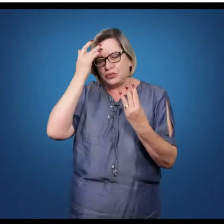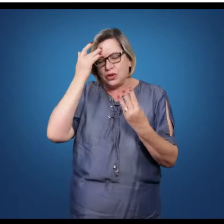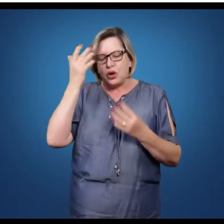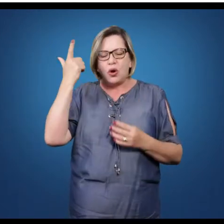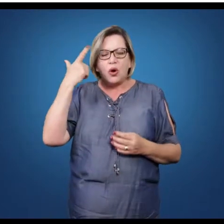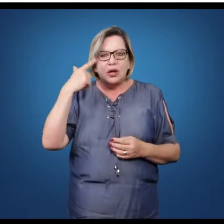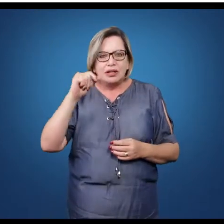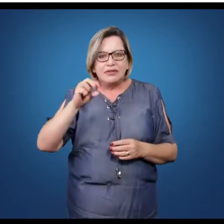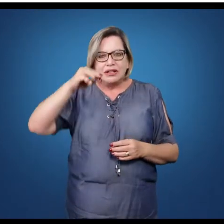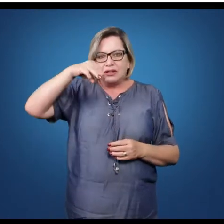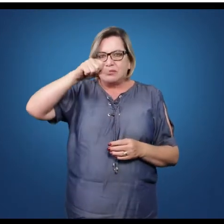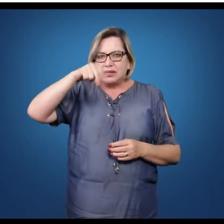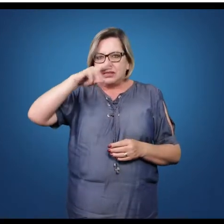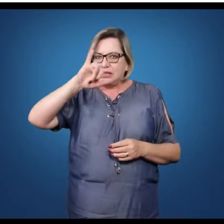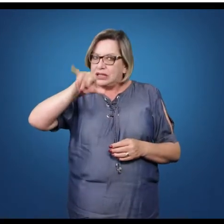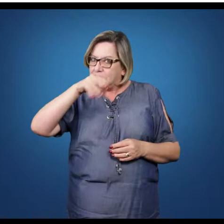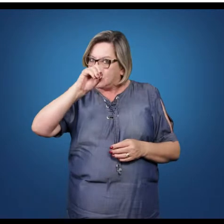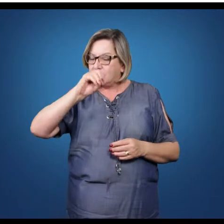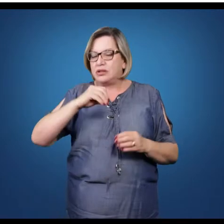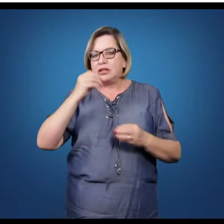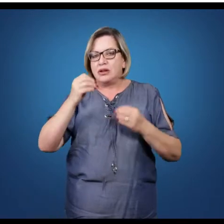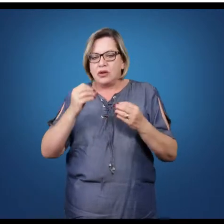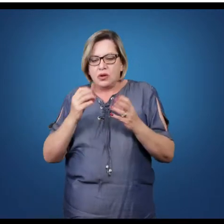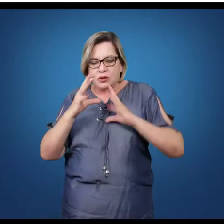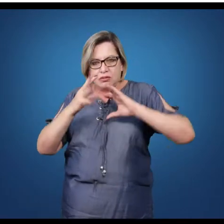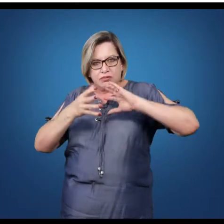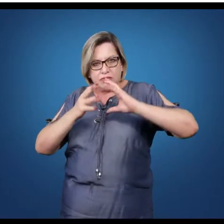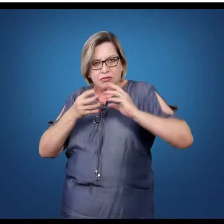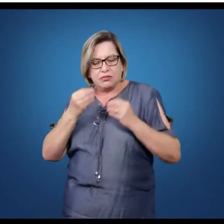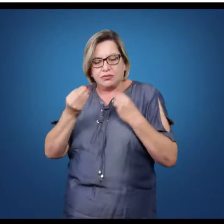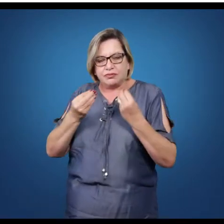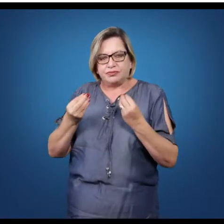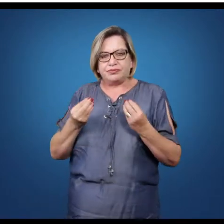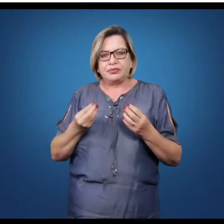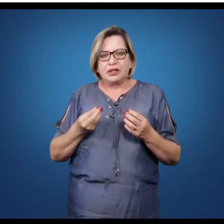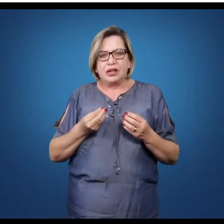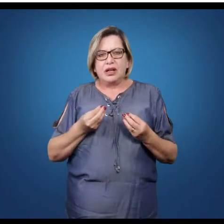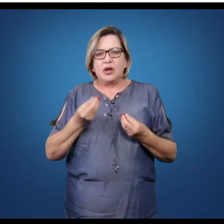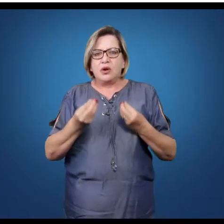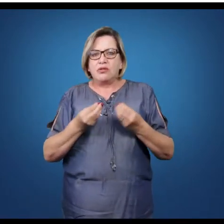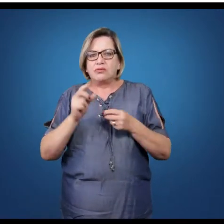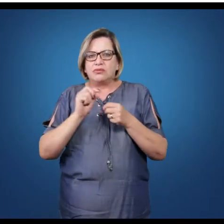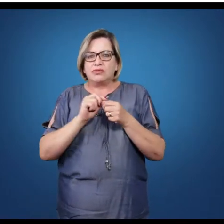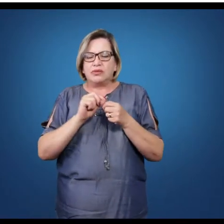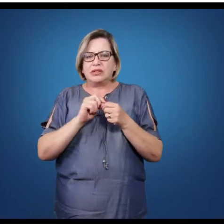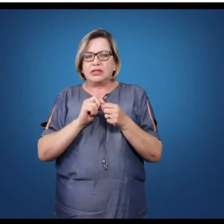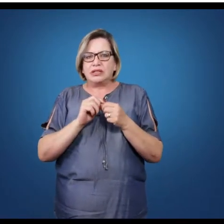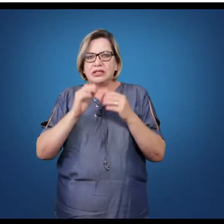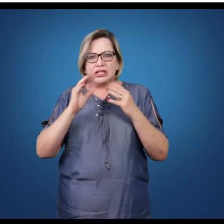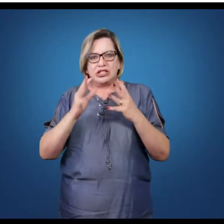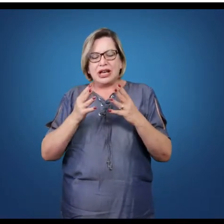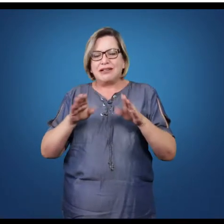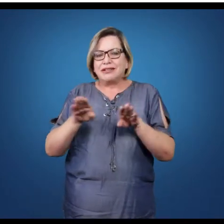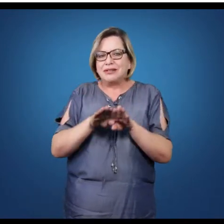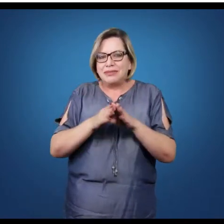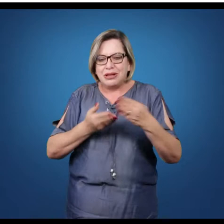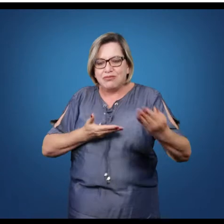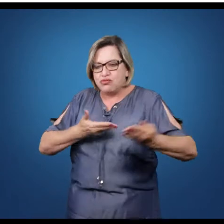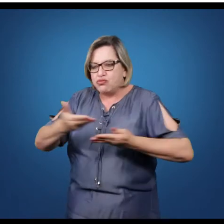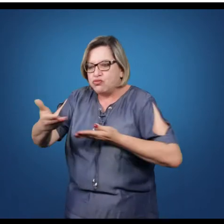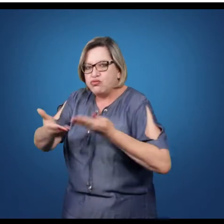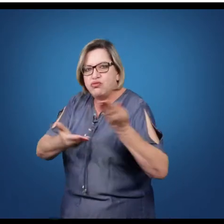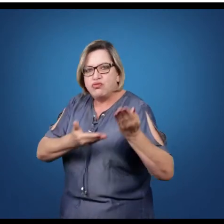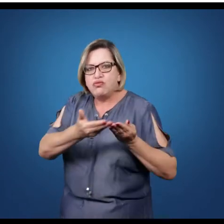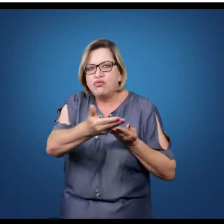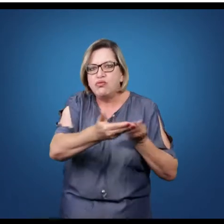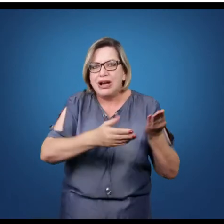de bola, domínio da bola, que o aluno retenha essa bola, saiba dominá-la. Já estamos trabalhando o drible nessa segunda